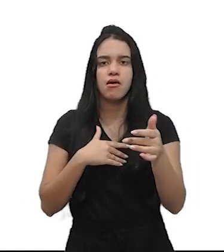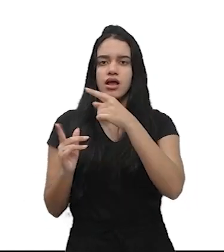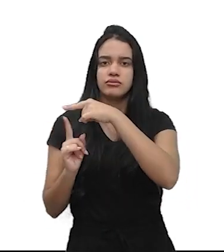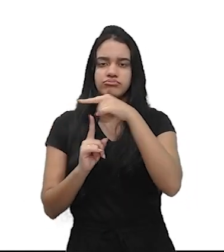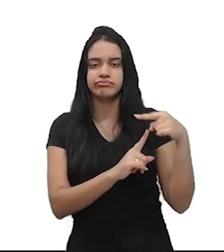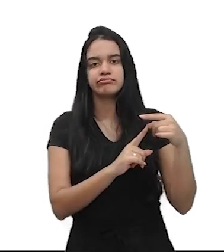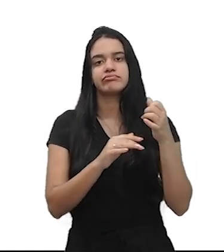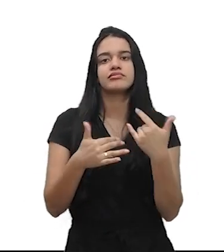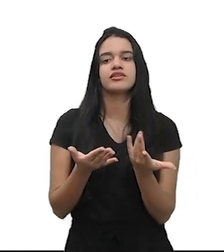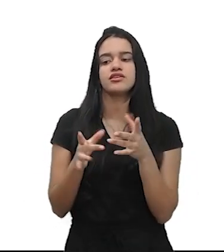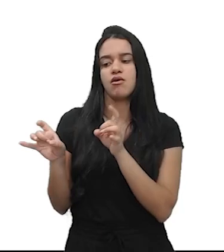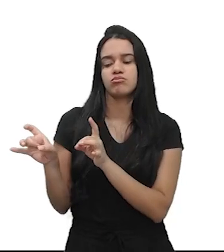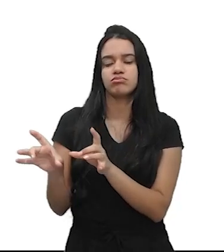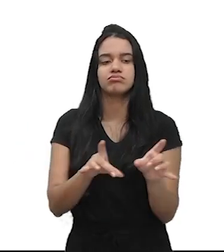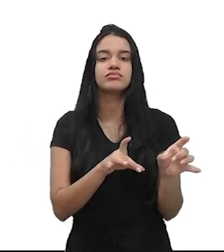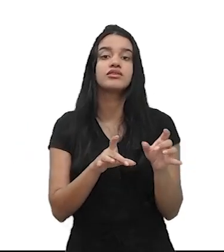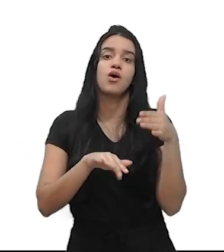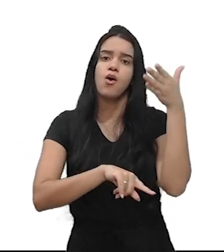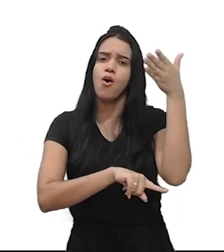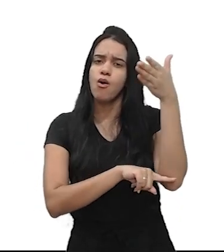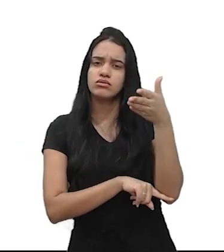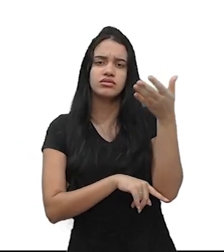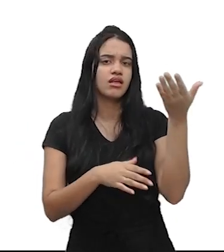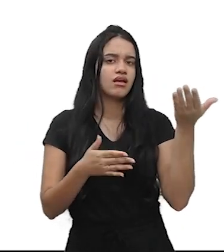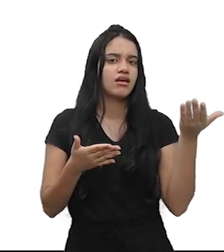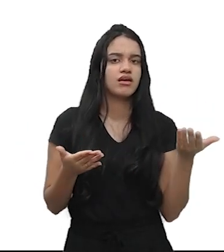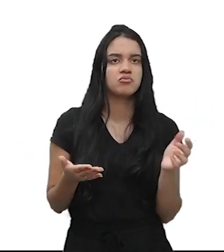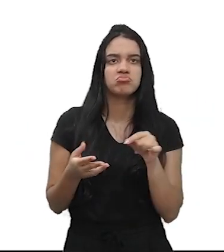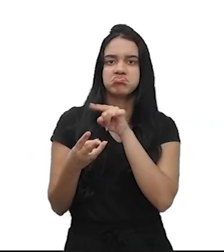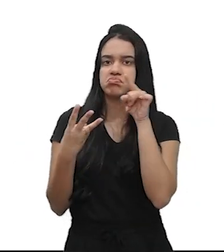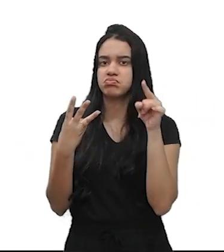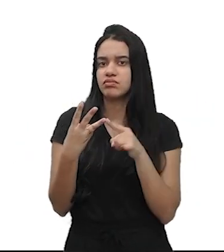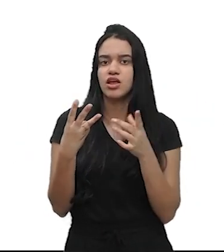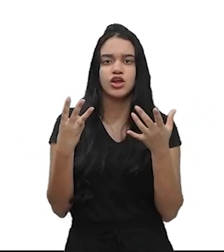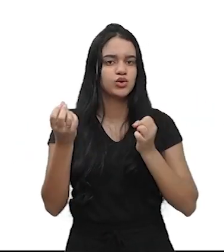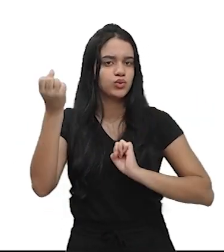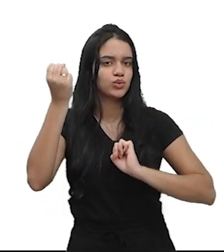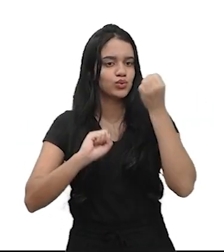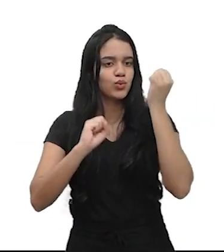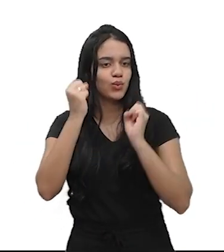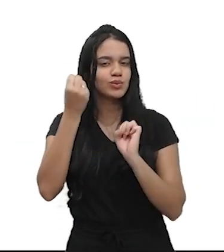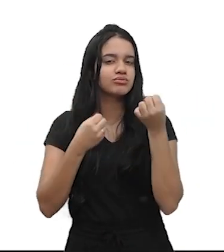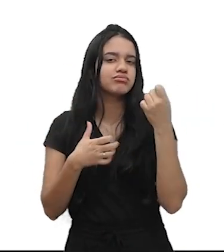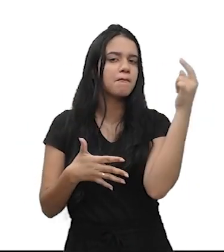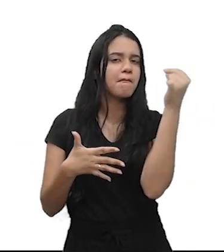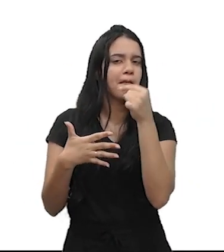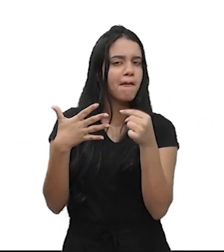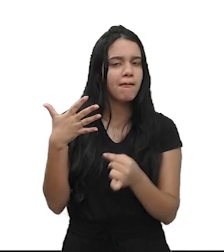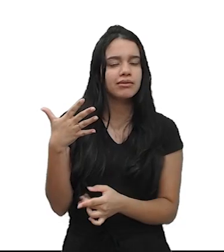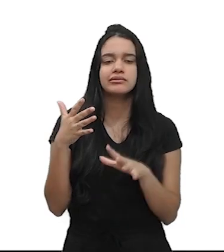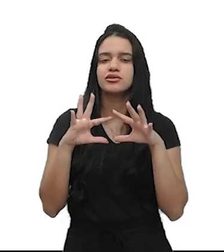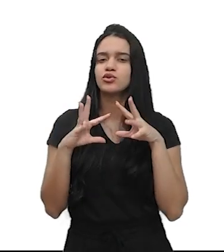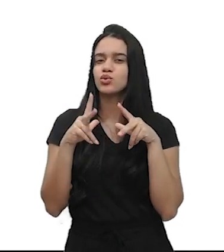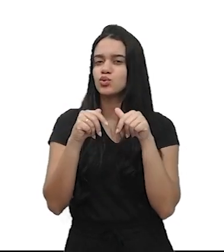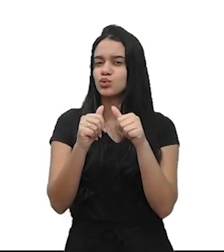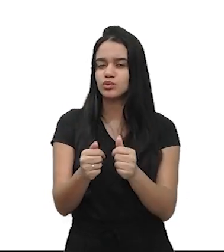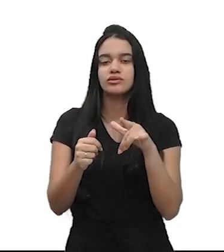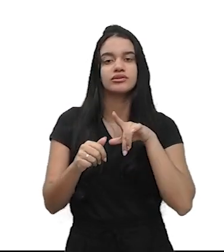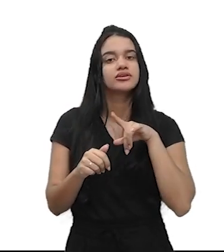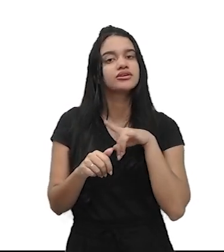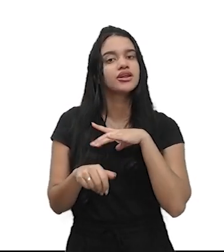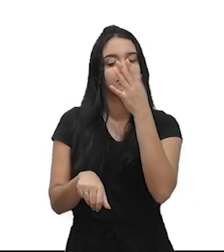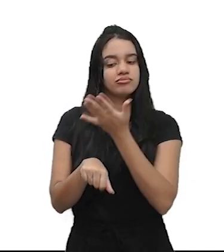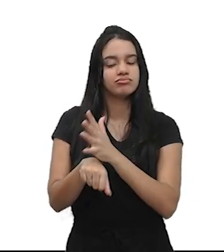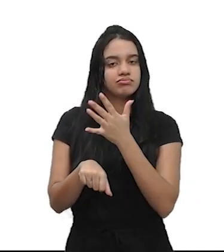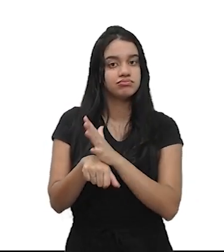seja comércio, seja hotel, seja indústria, né? Vai estar lá todo estabelecimento, tá? Que tem